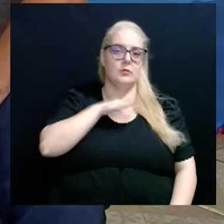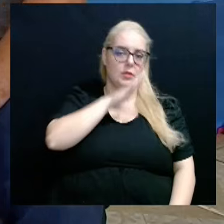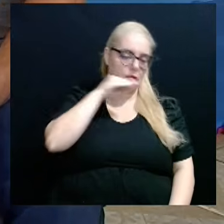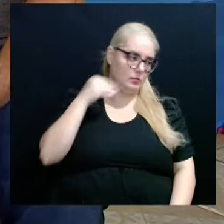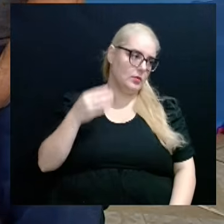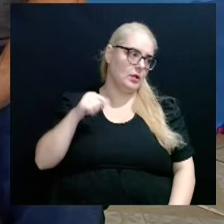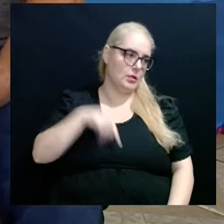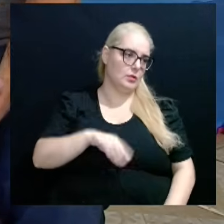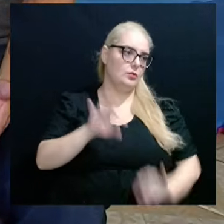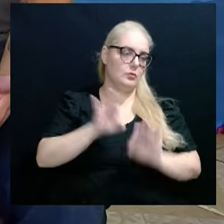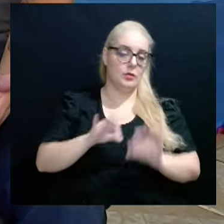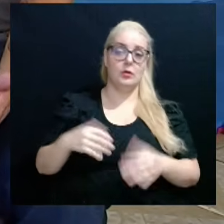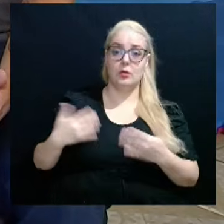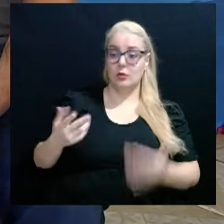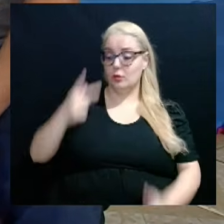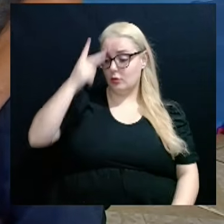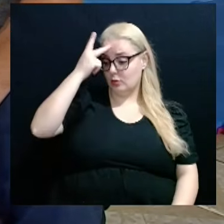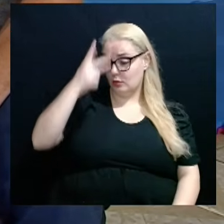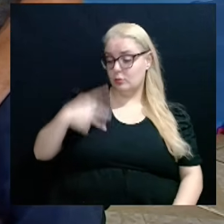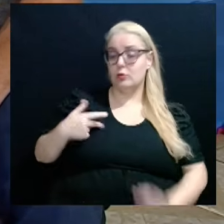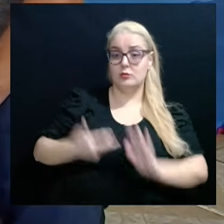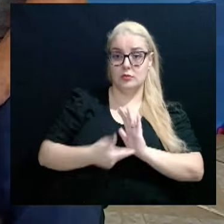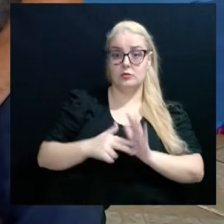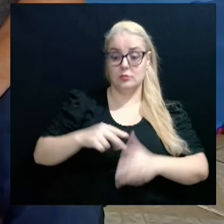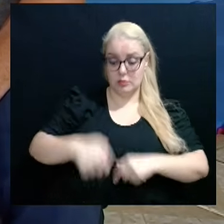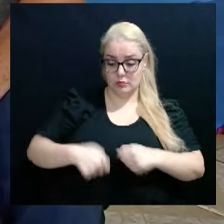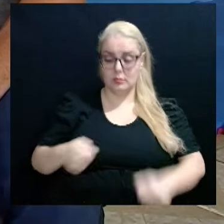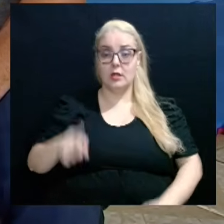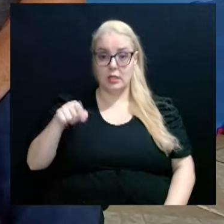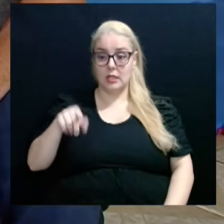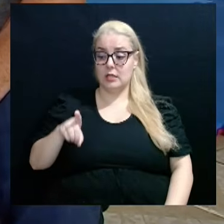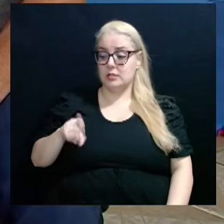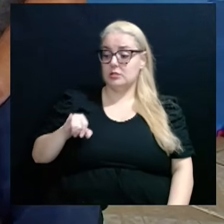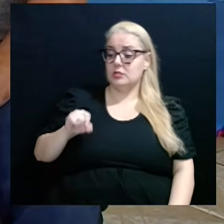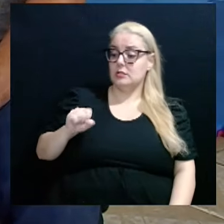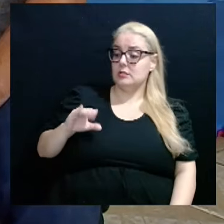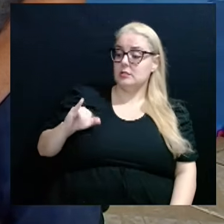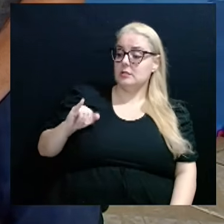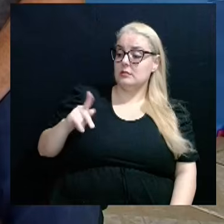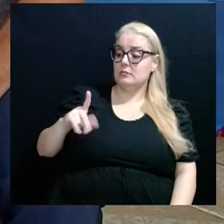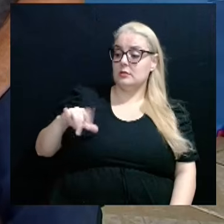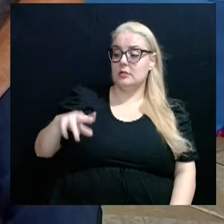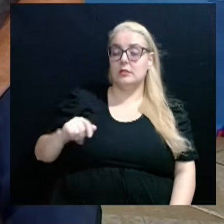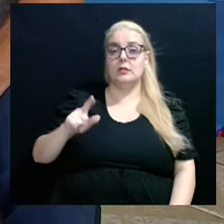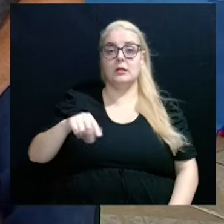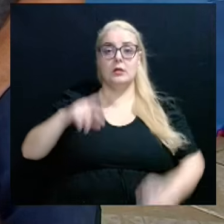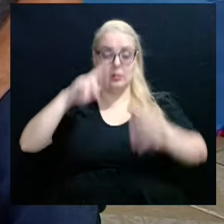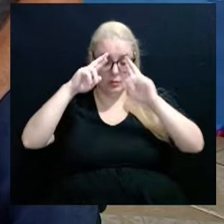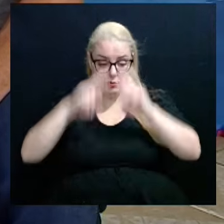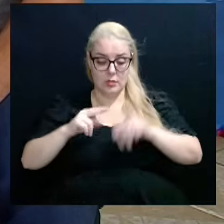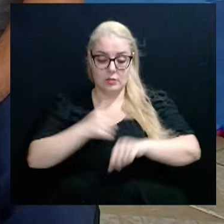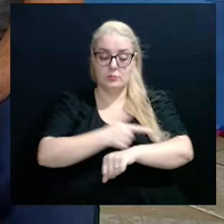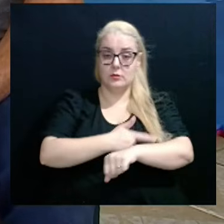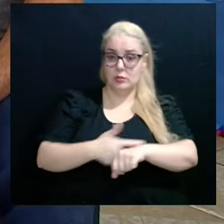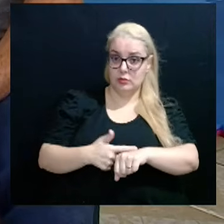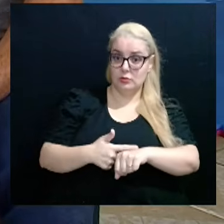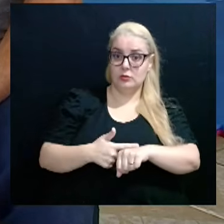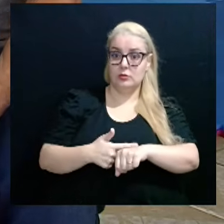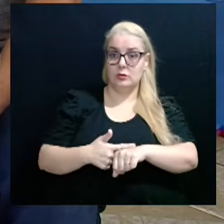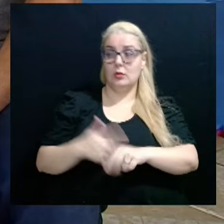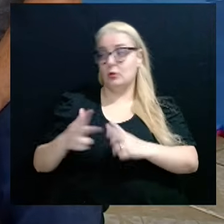próprio sentido do judô é a disciplina, né? É o respeito, é a educação. Como eu disse, a gente